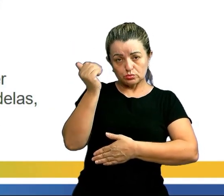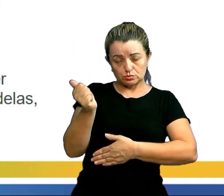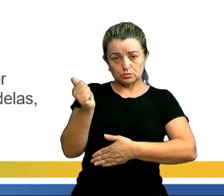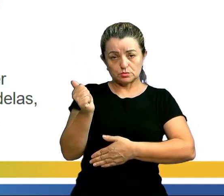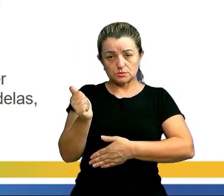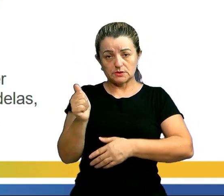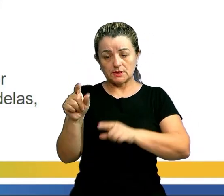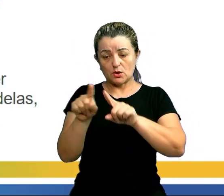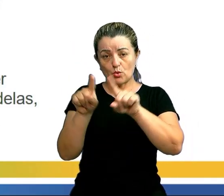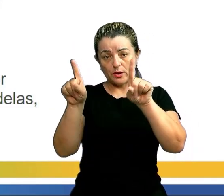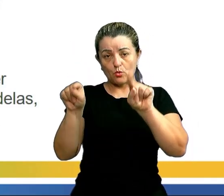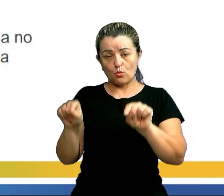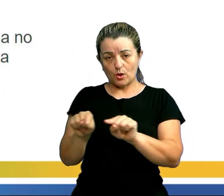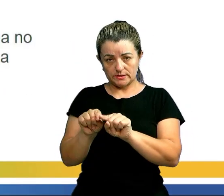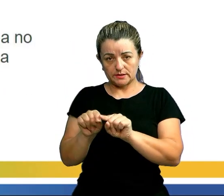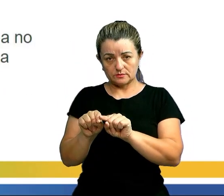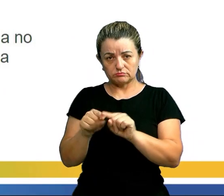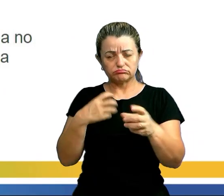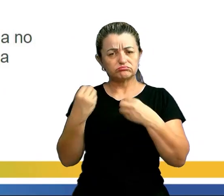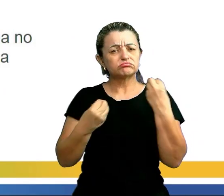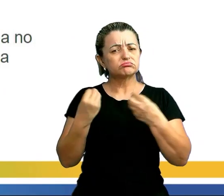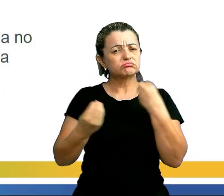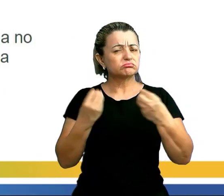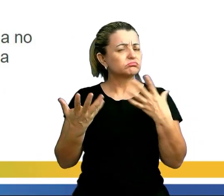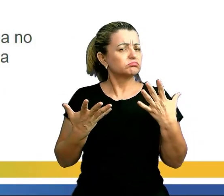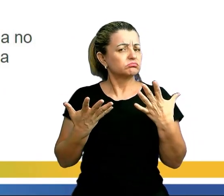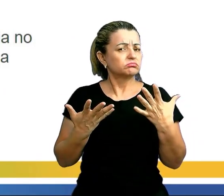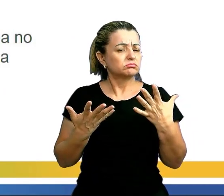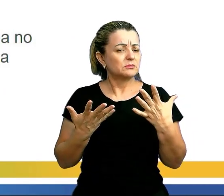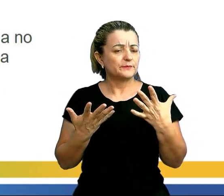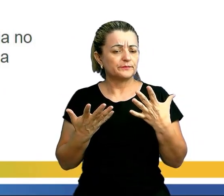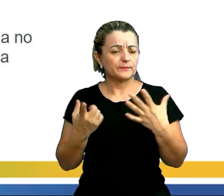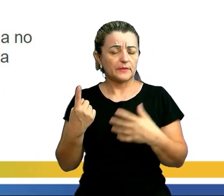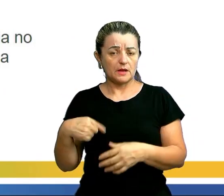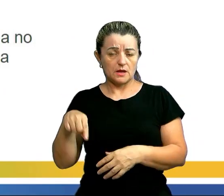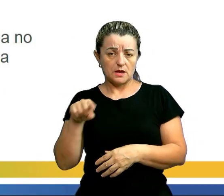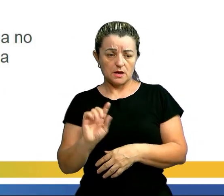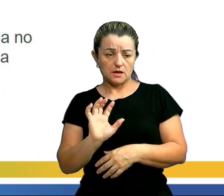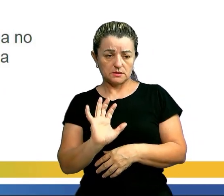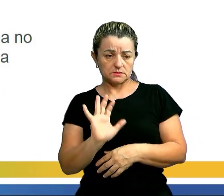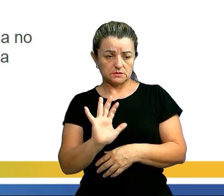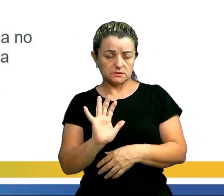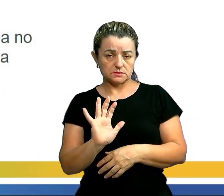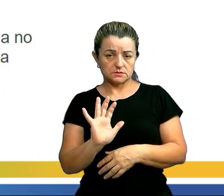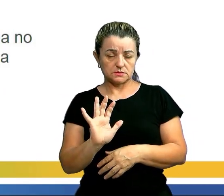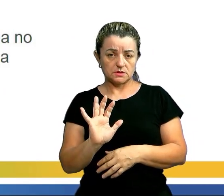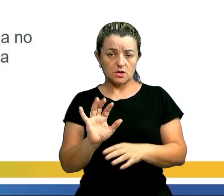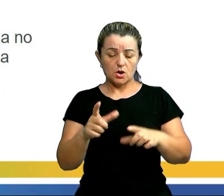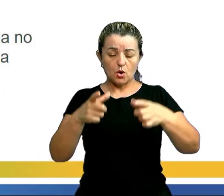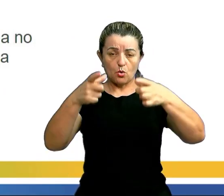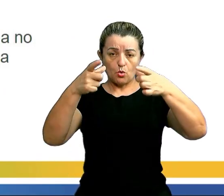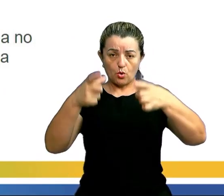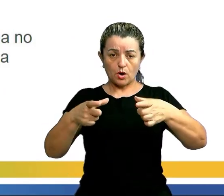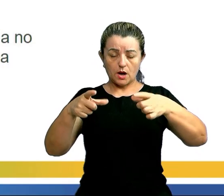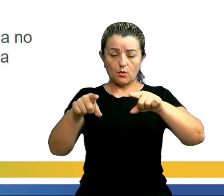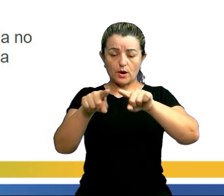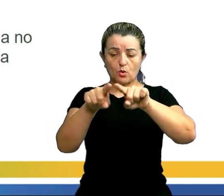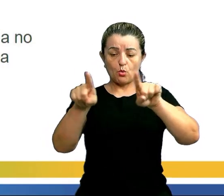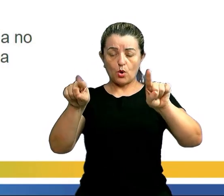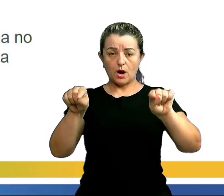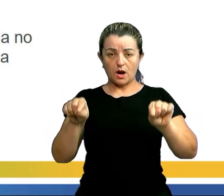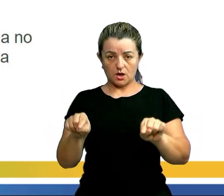é quadrado, tá? Mas como assim, professor, nesse caso, ó? Ele, ó, nesse caso, quarteirão quadrado, ó. Aqui já está dizendo